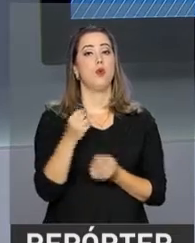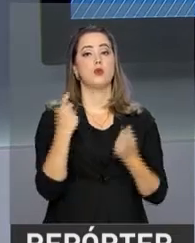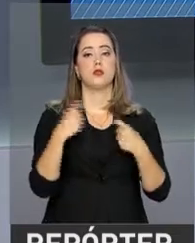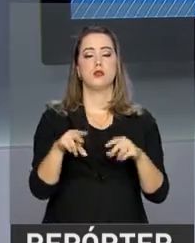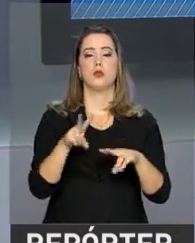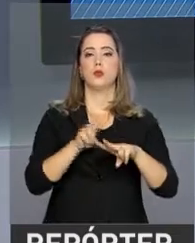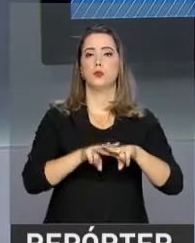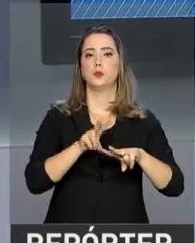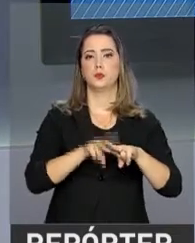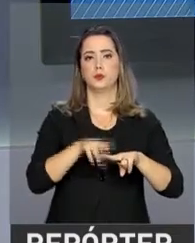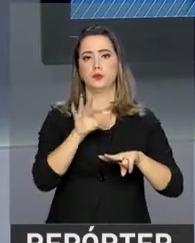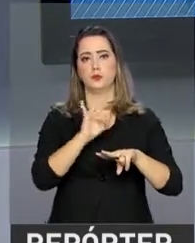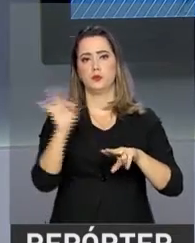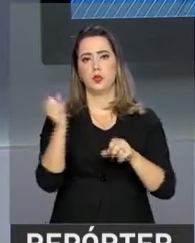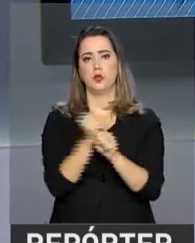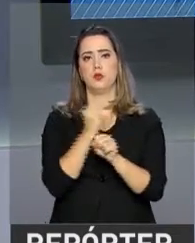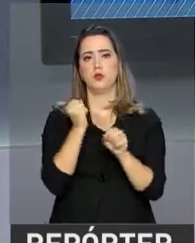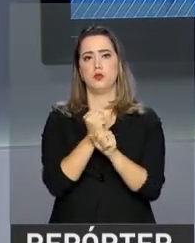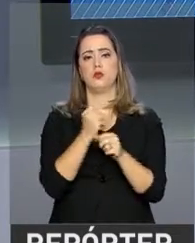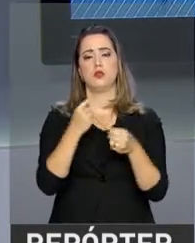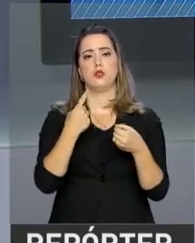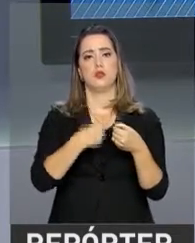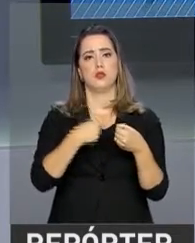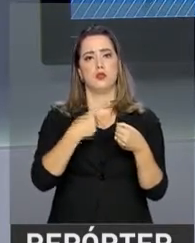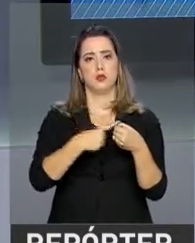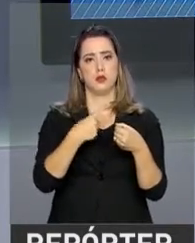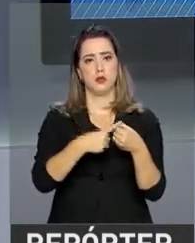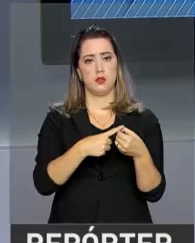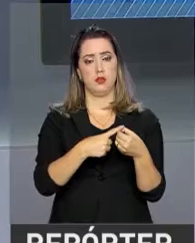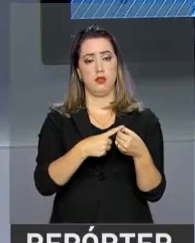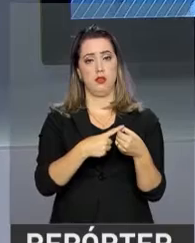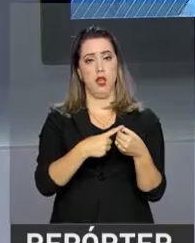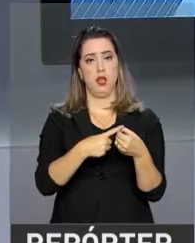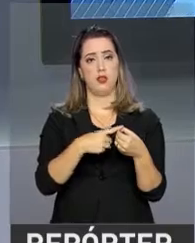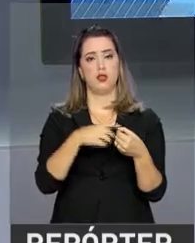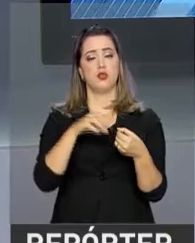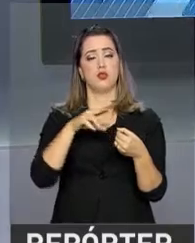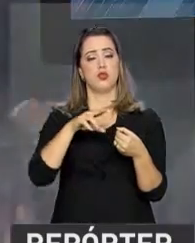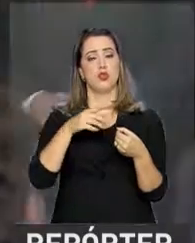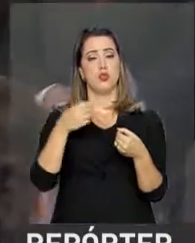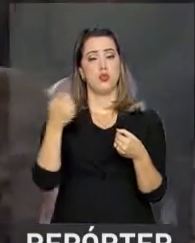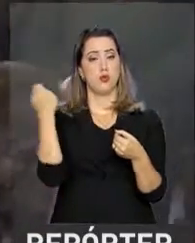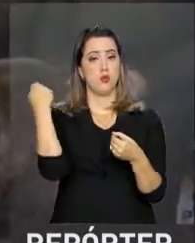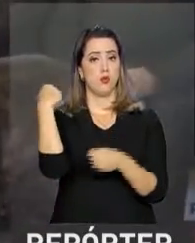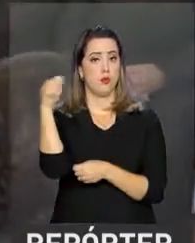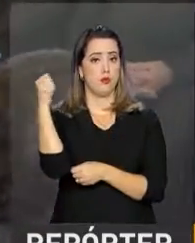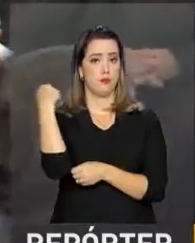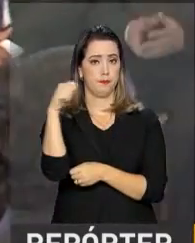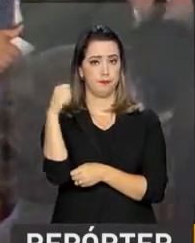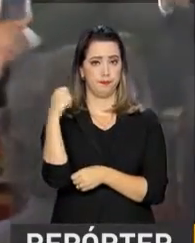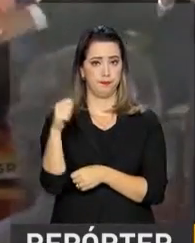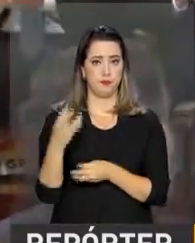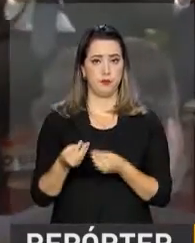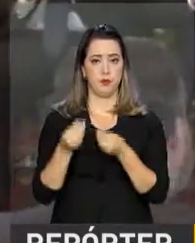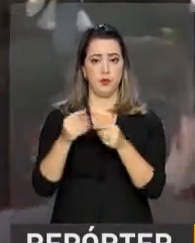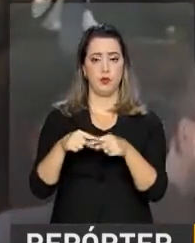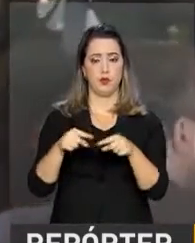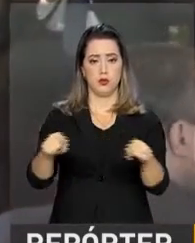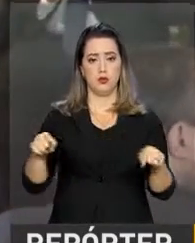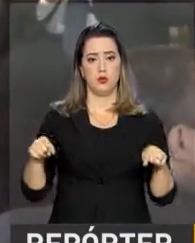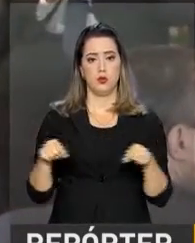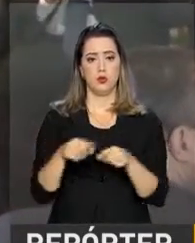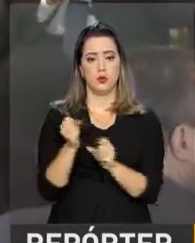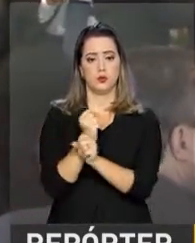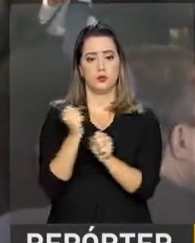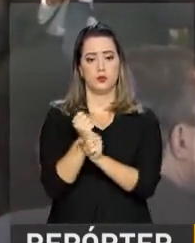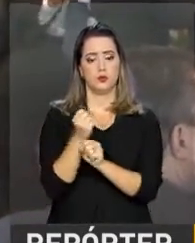do país será construído na cidade de Charqueadas, no Rio Grande do Sul. A solenidade de doação do terreno onde será construído o novo